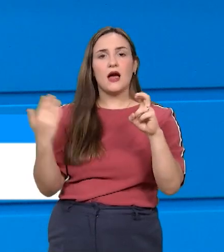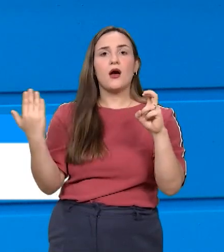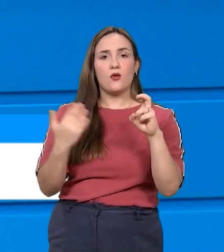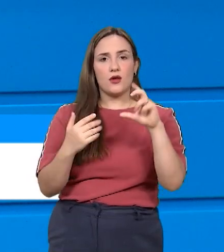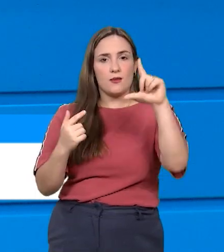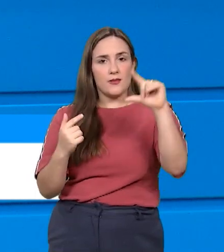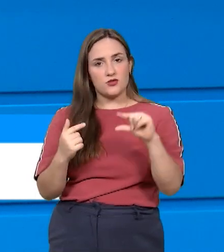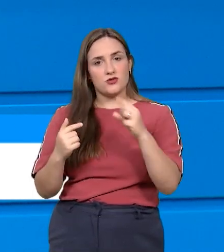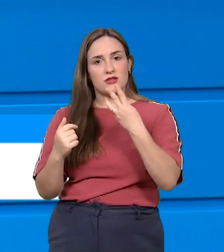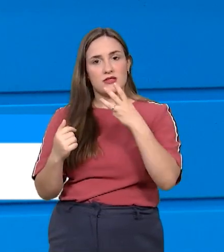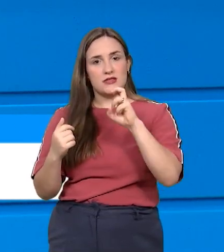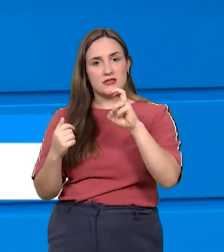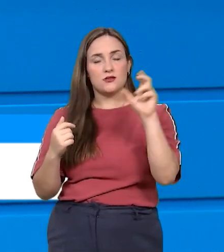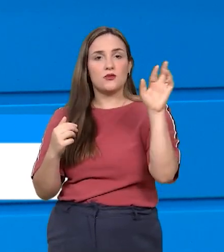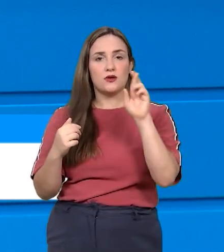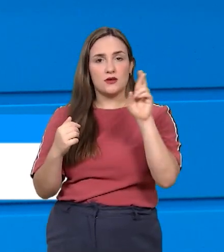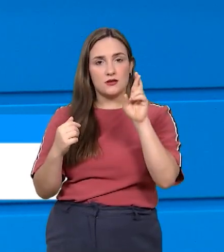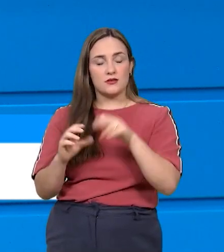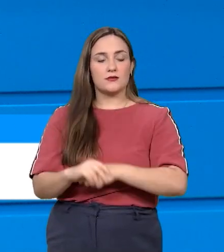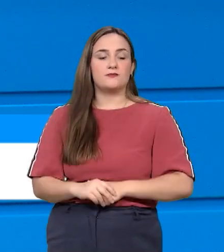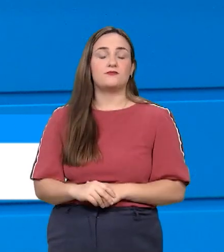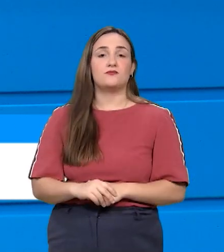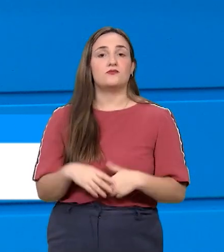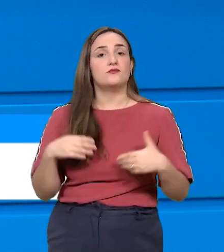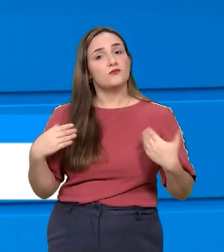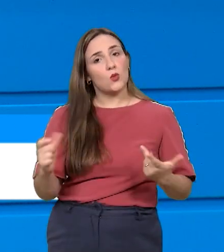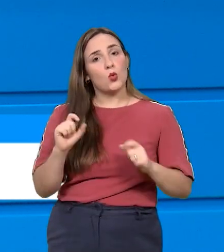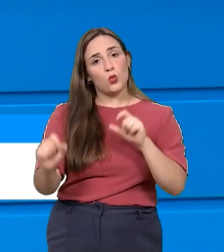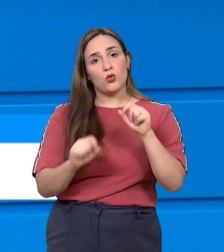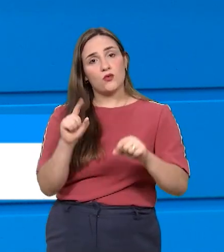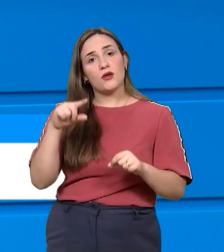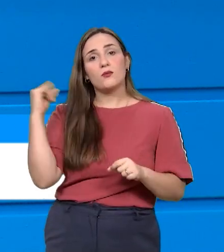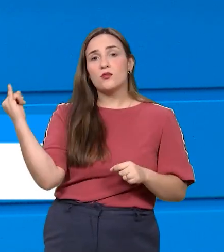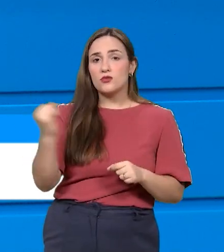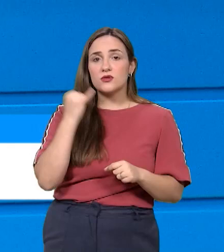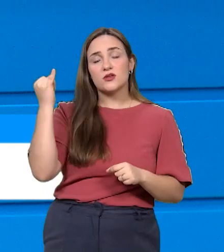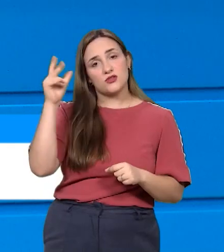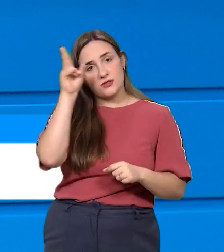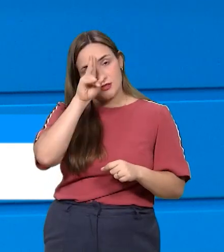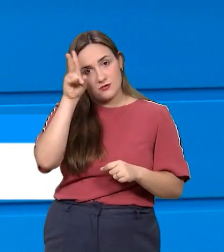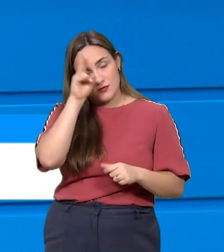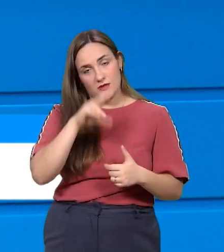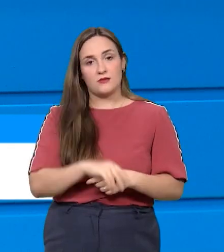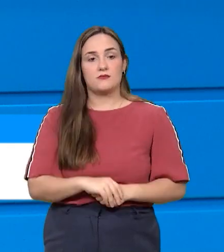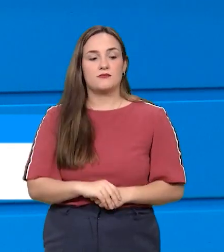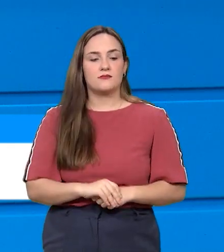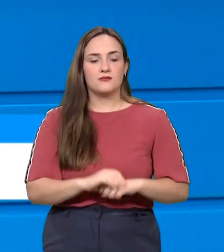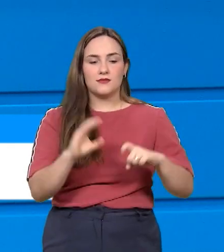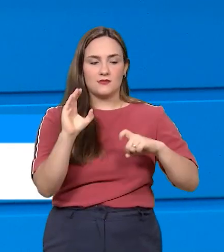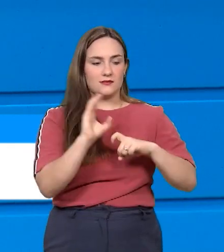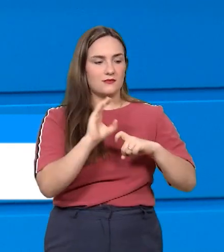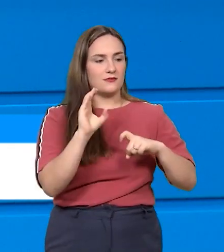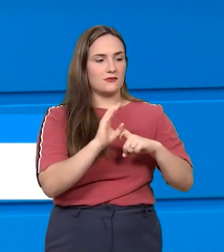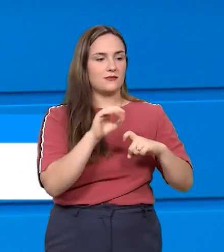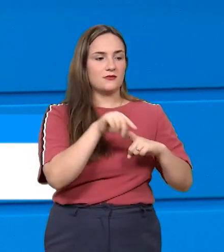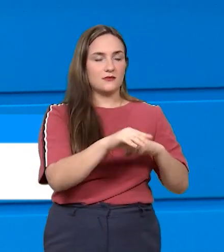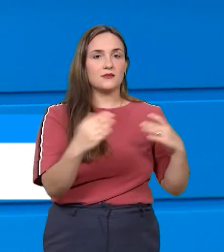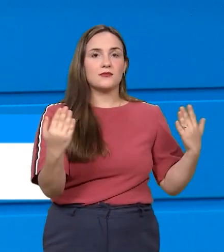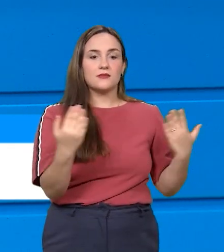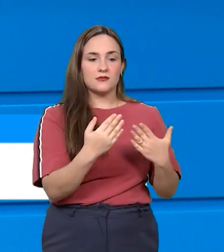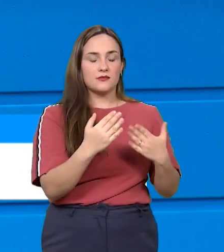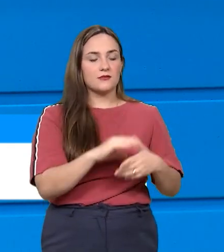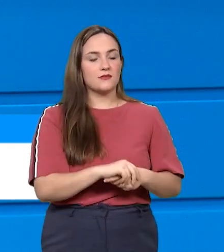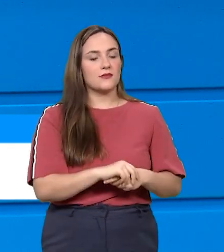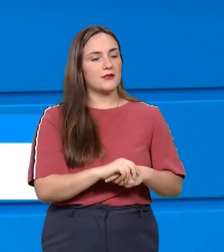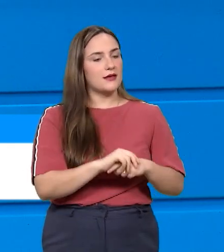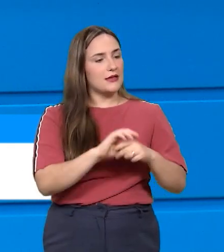35, né? E é importante lembrar que a CACEMES passa a liberar e